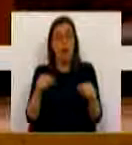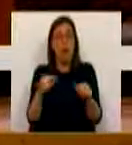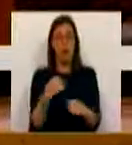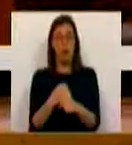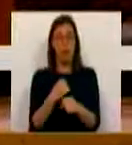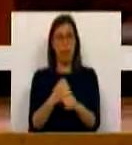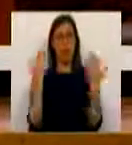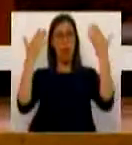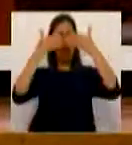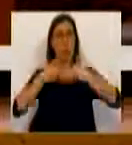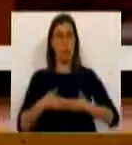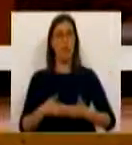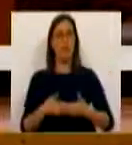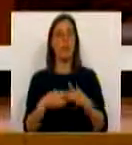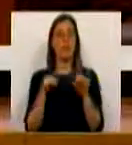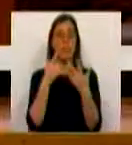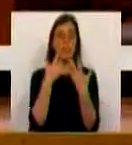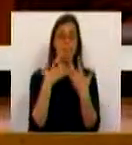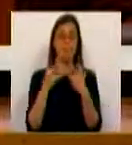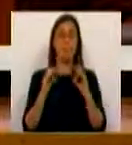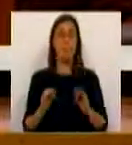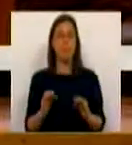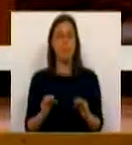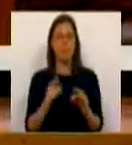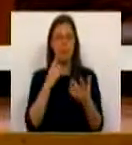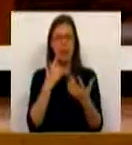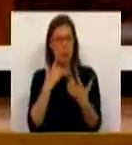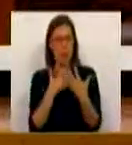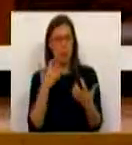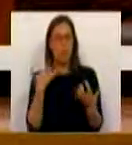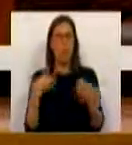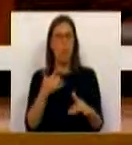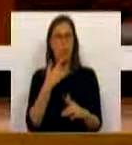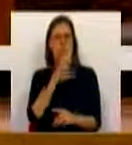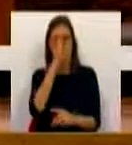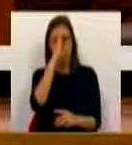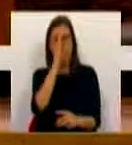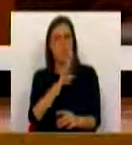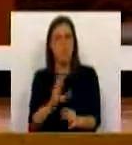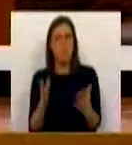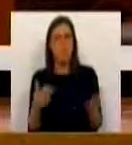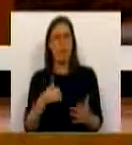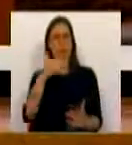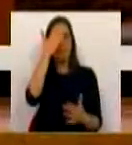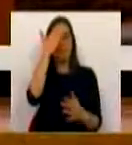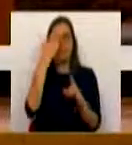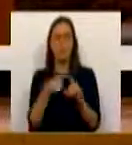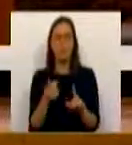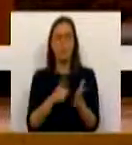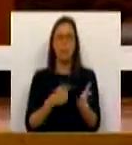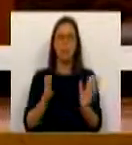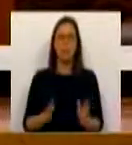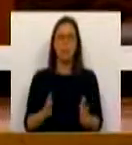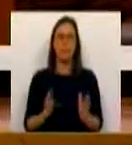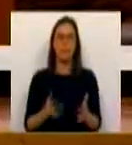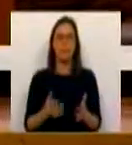de trabalho noturno, cuja evidência é tão grande e por demais conhecida, que entendemos não ser